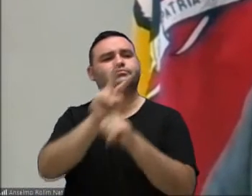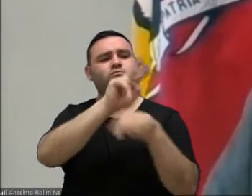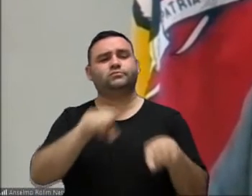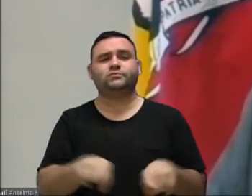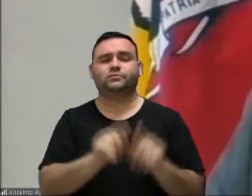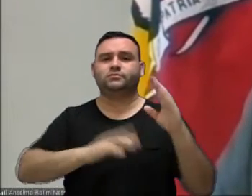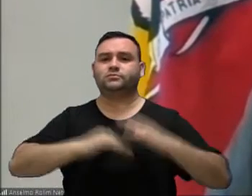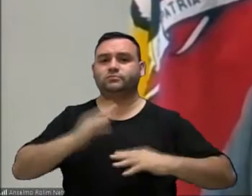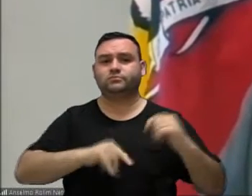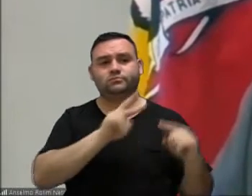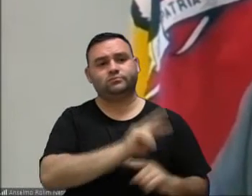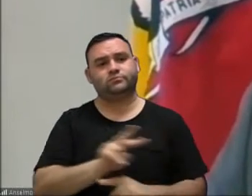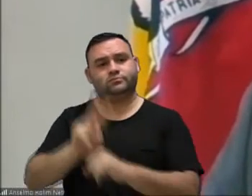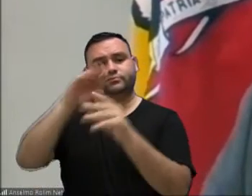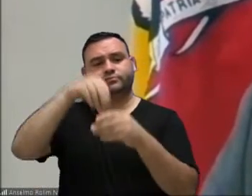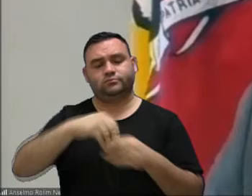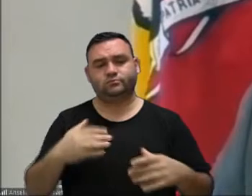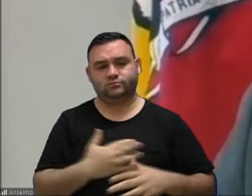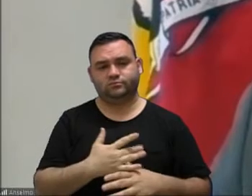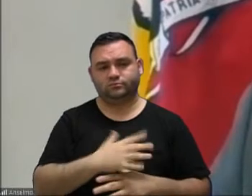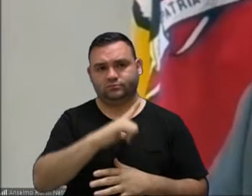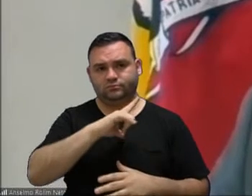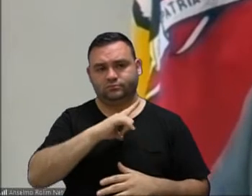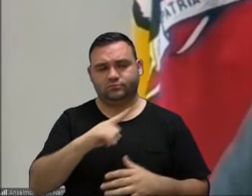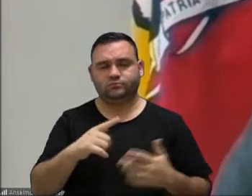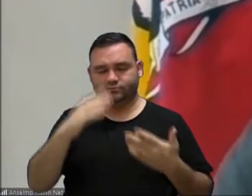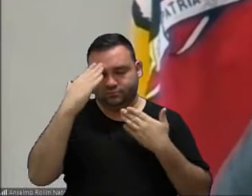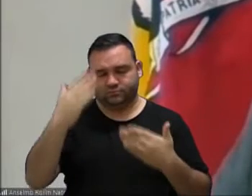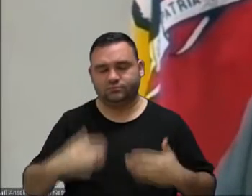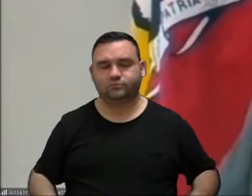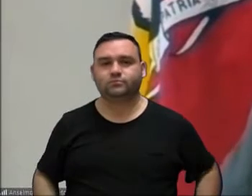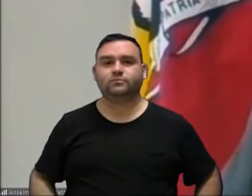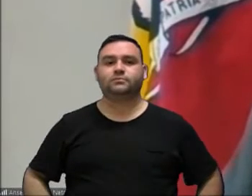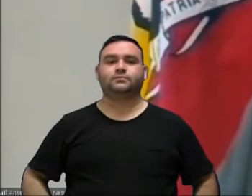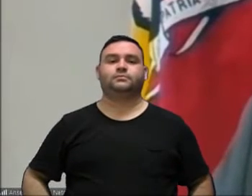mais agentes fiscalizadores do município de Sorocaba tá bom obrigado